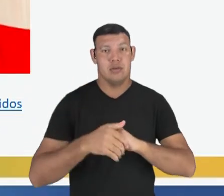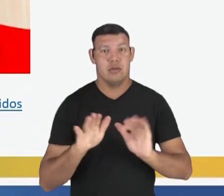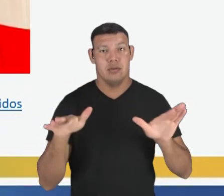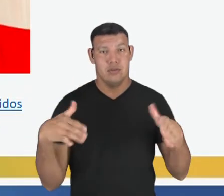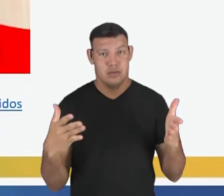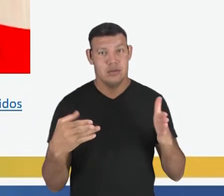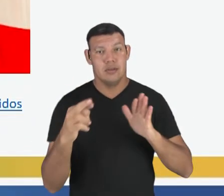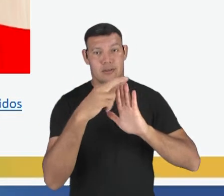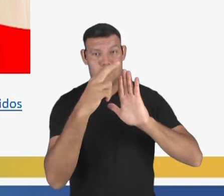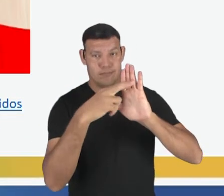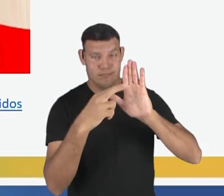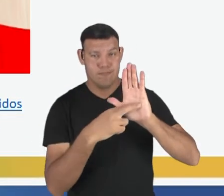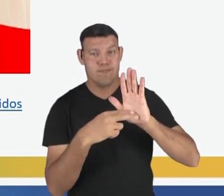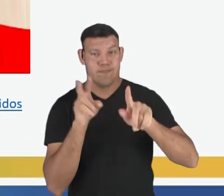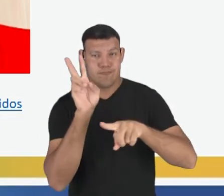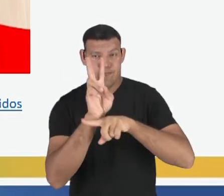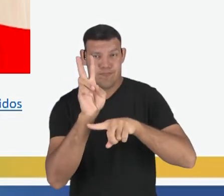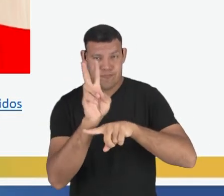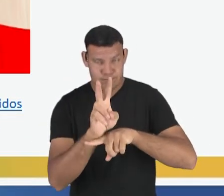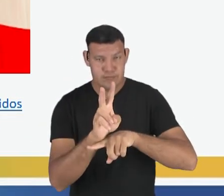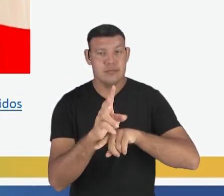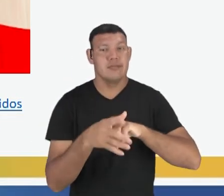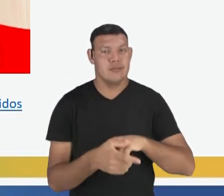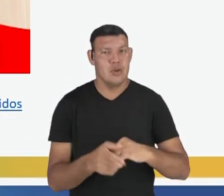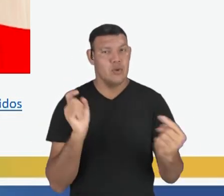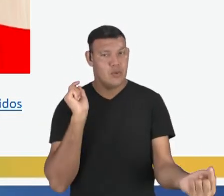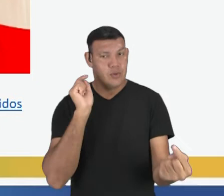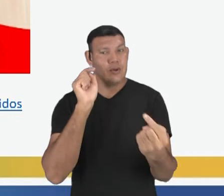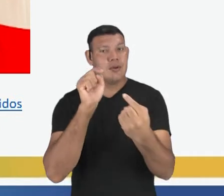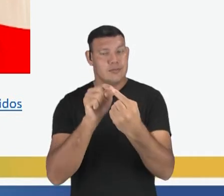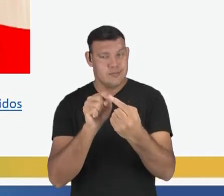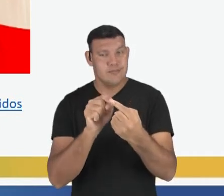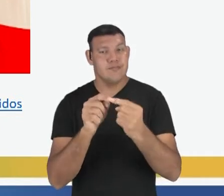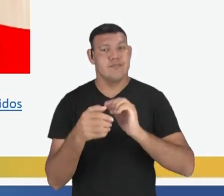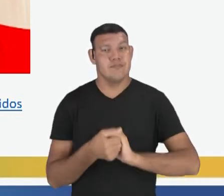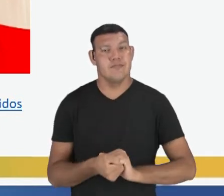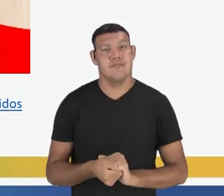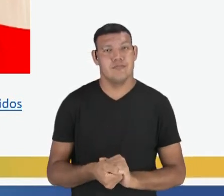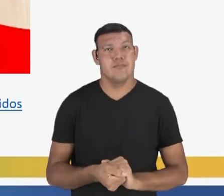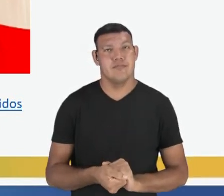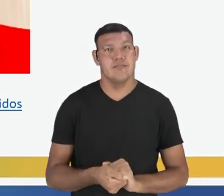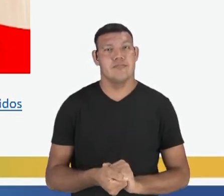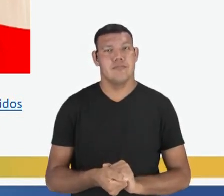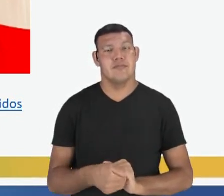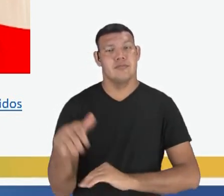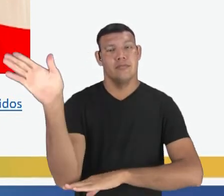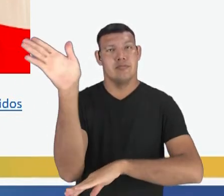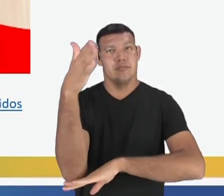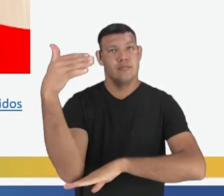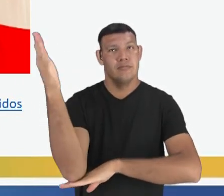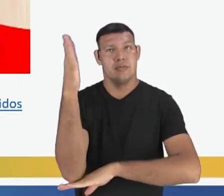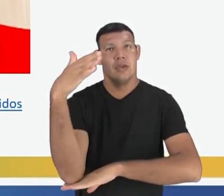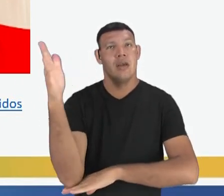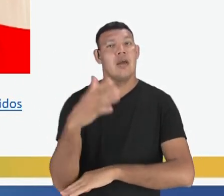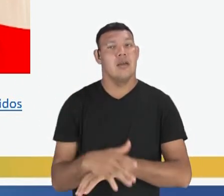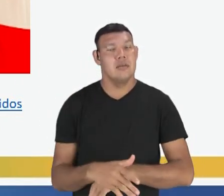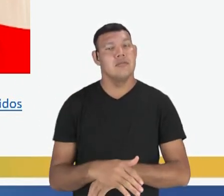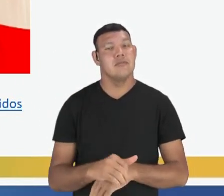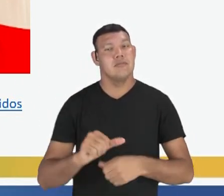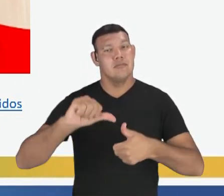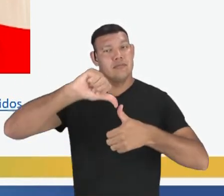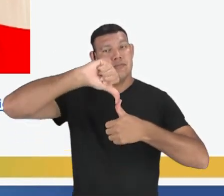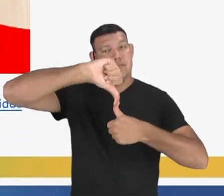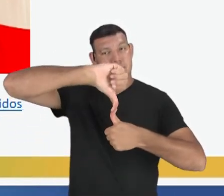medidas protecionistas, ela tem exatamente essa finalidade, conforme tem nessa bandeira, a América em primeiro lugar. Então, quando